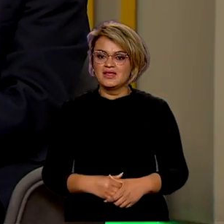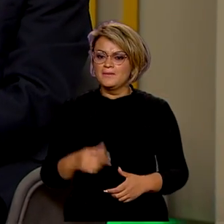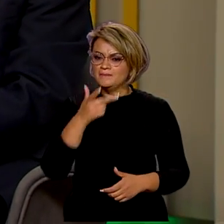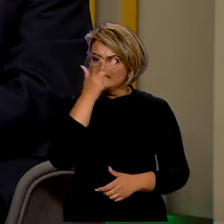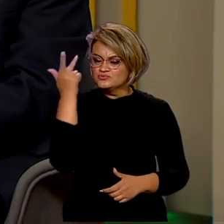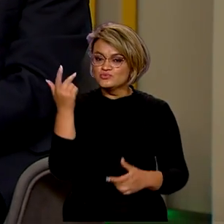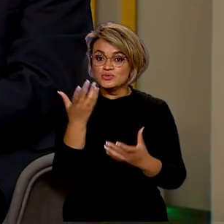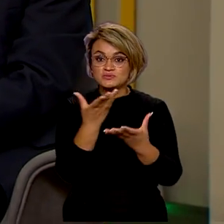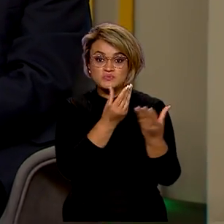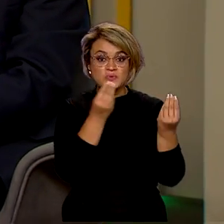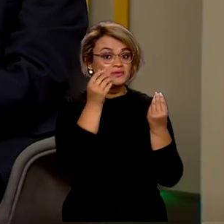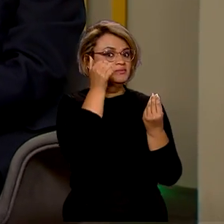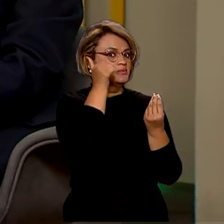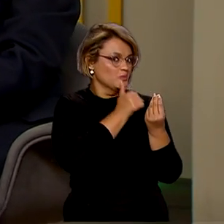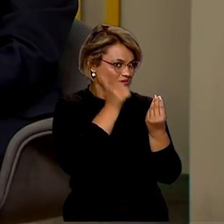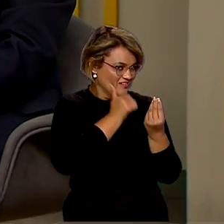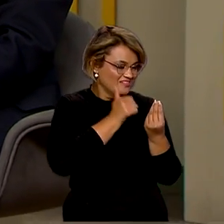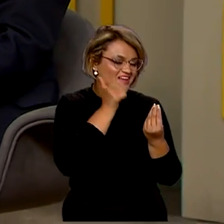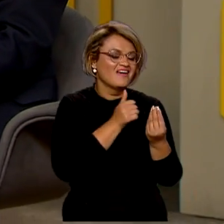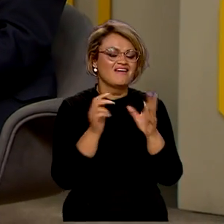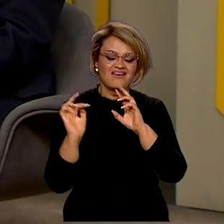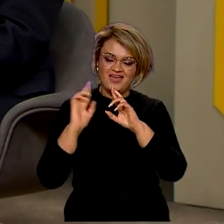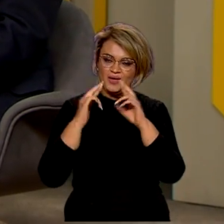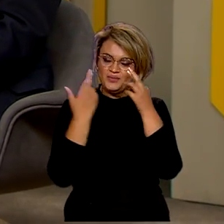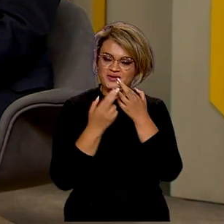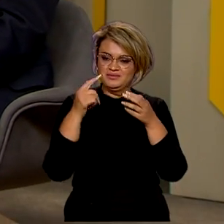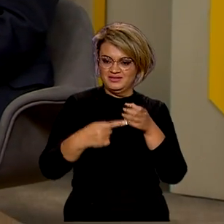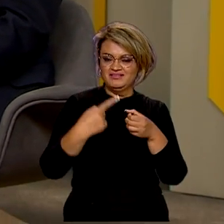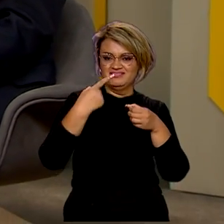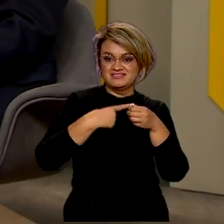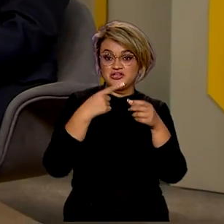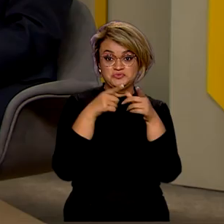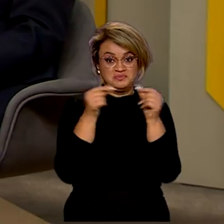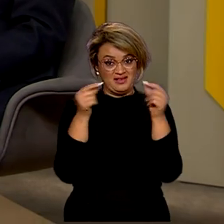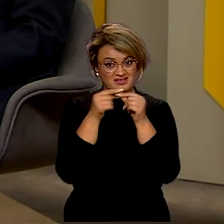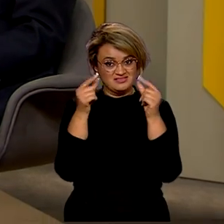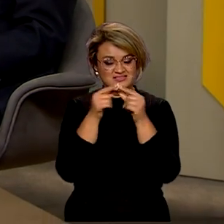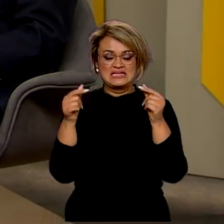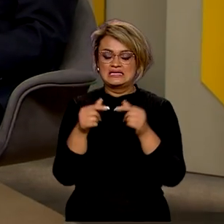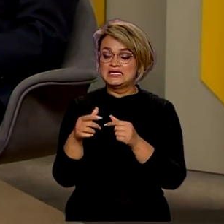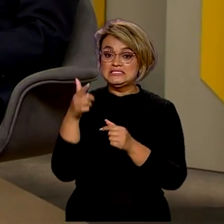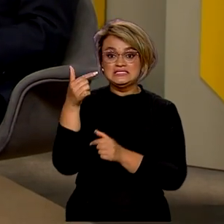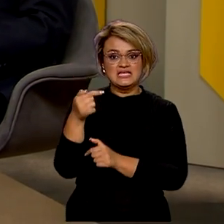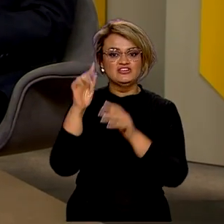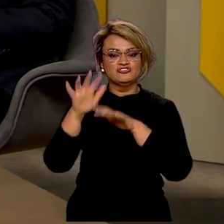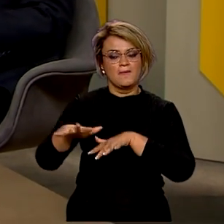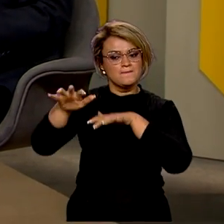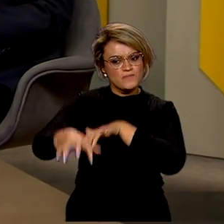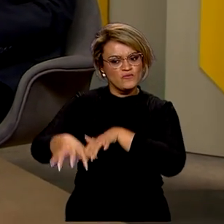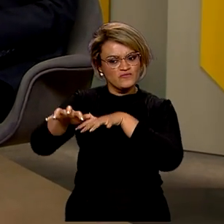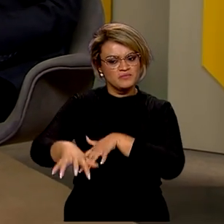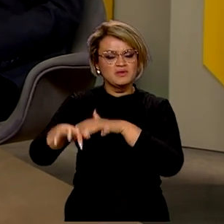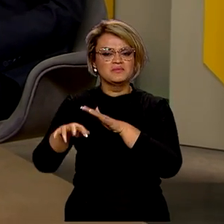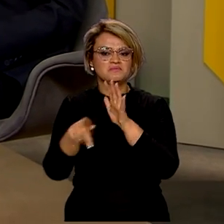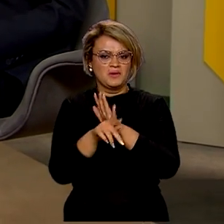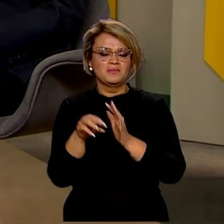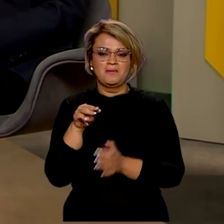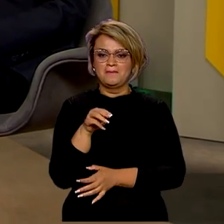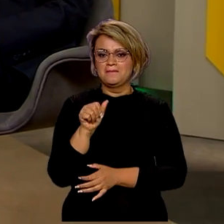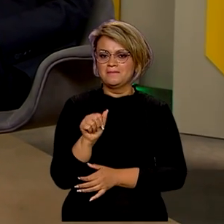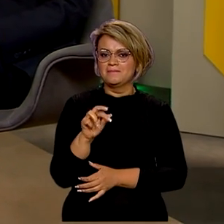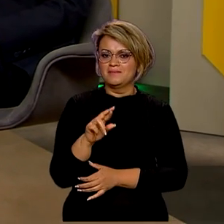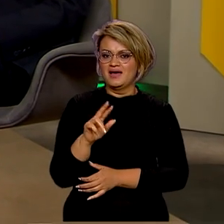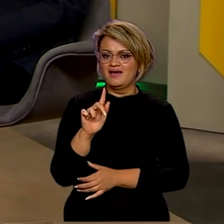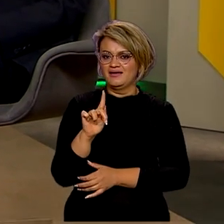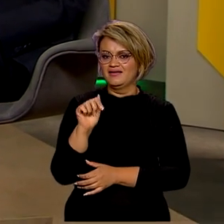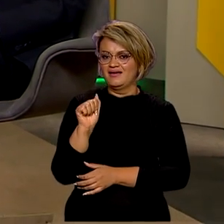Milhares de mulheres de todo o país estão reunidas em Brasília para a 7ª edição da Marcha das Margaridas. É o maior movimento do gênero na